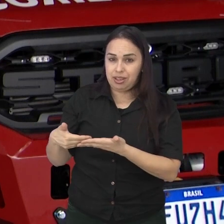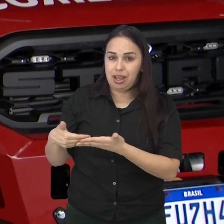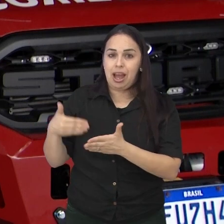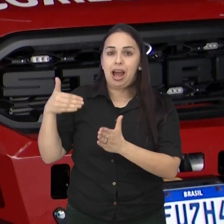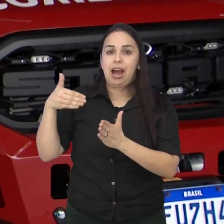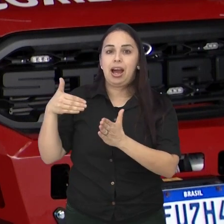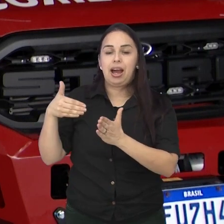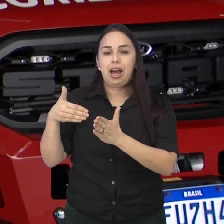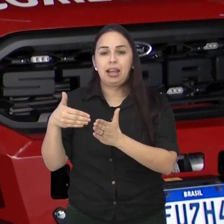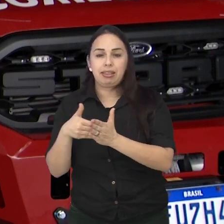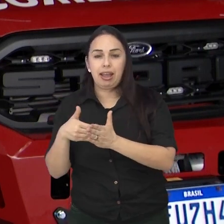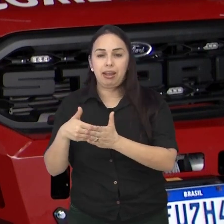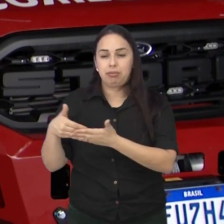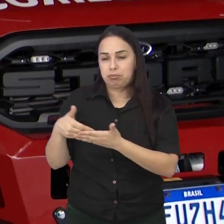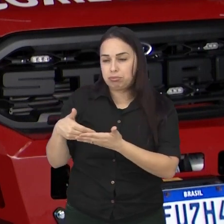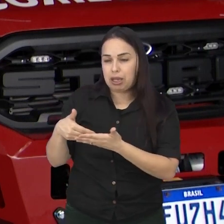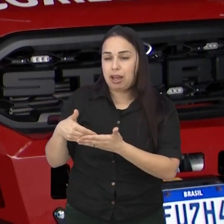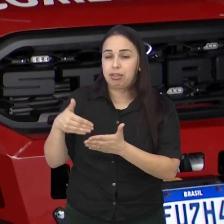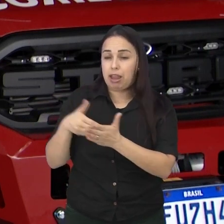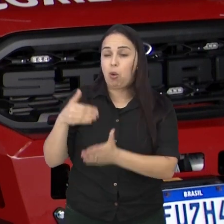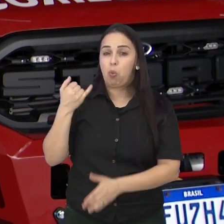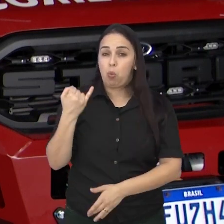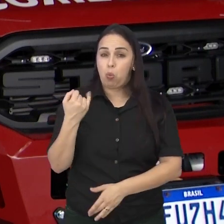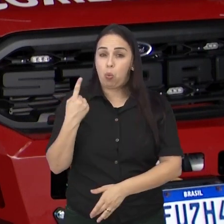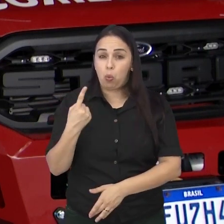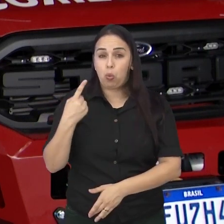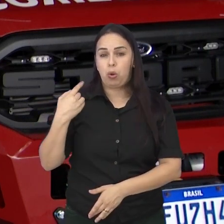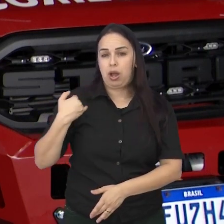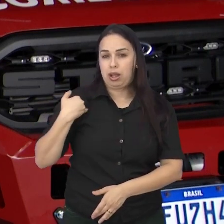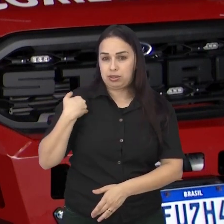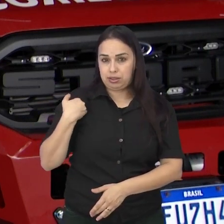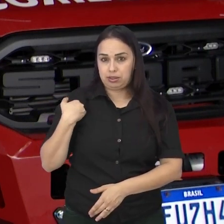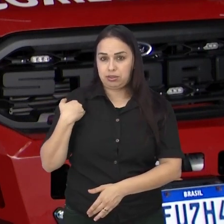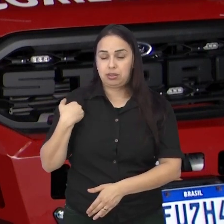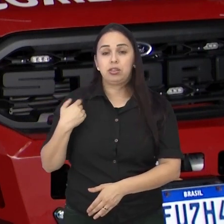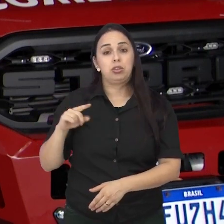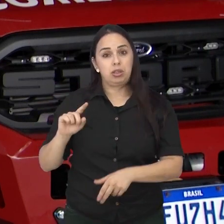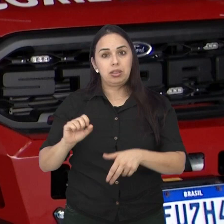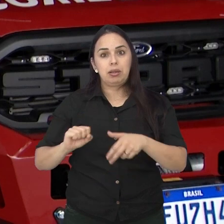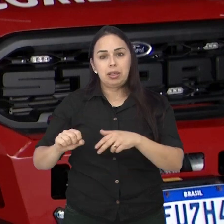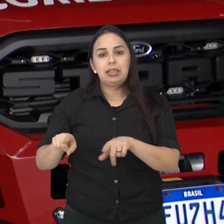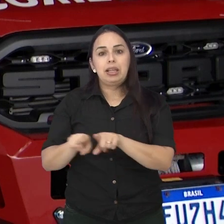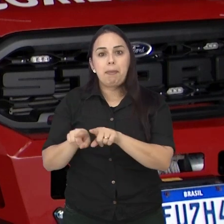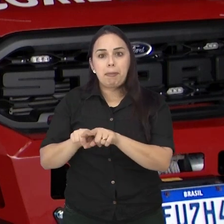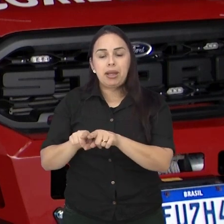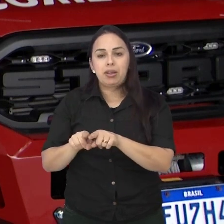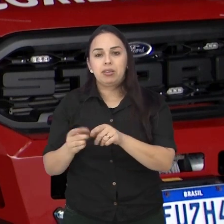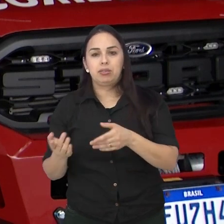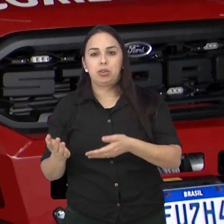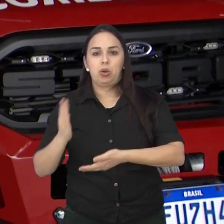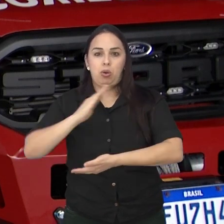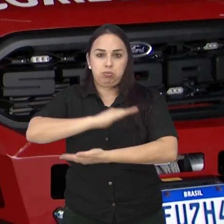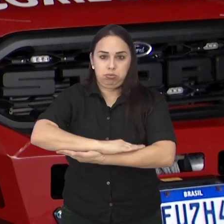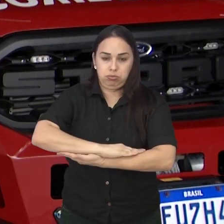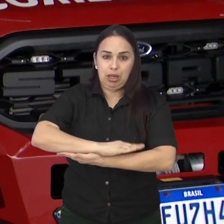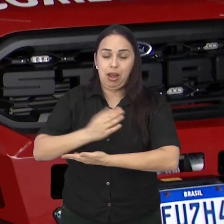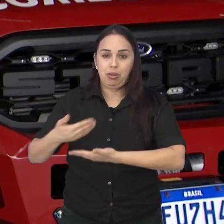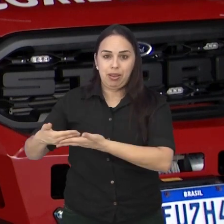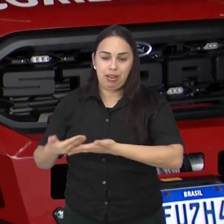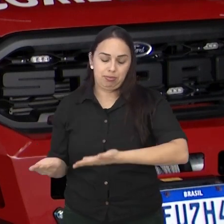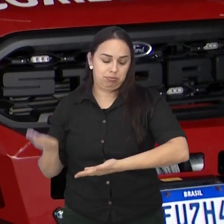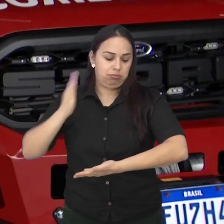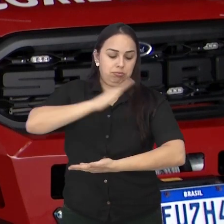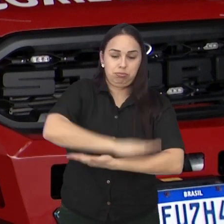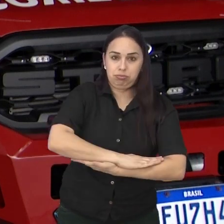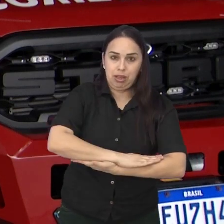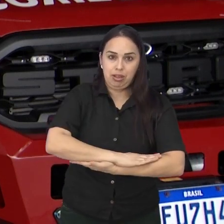recém-nascido até 28 dias e o bebê até 1 ano de idade. A gente vai fazer a manobra de Heimlich também, porém com ele no nosso antebraço. Então a gente